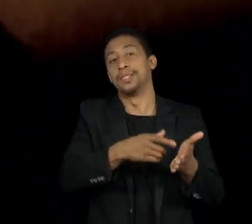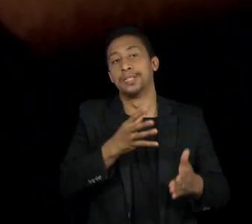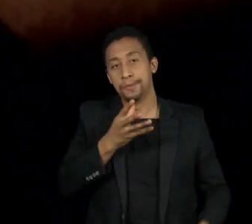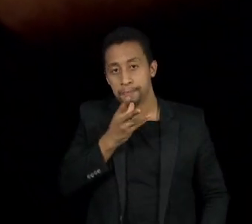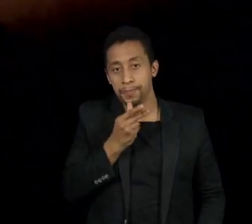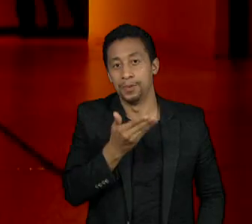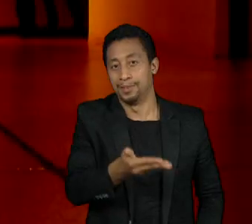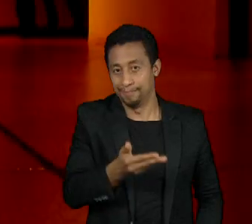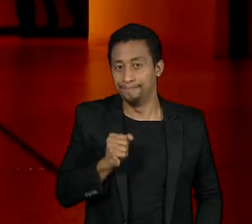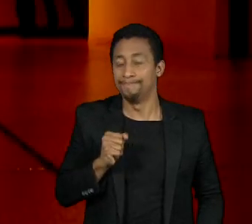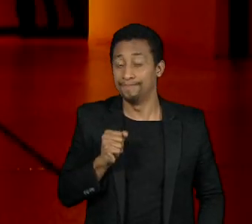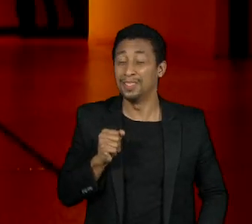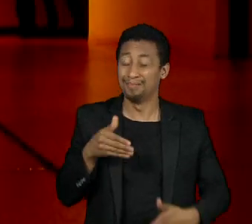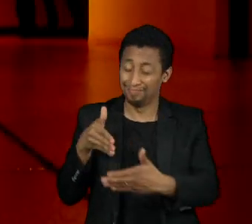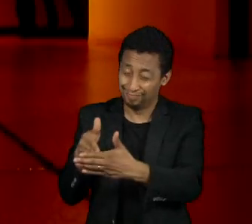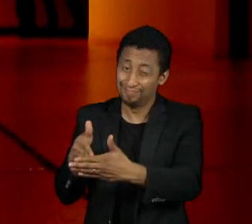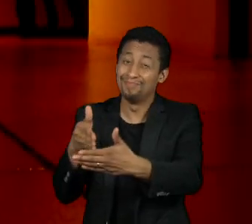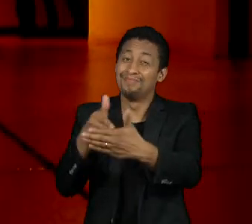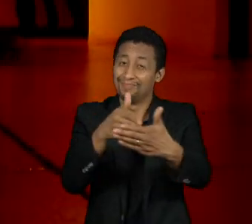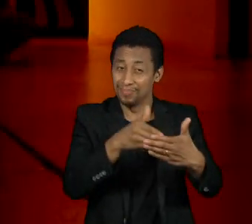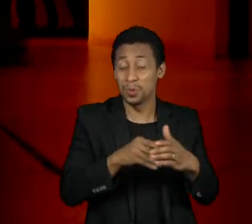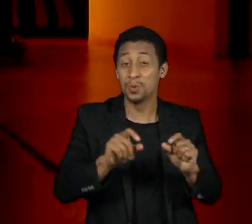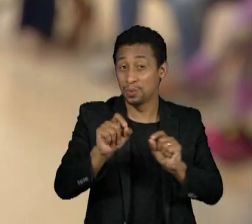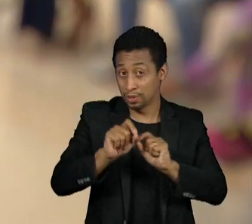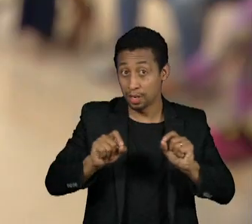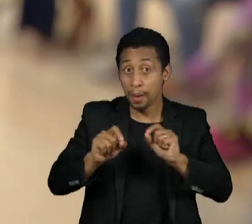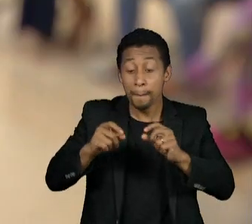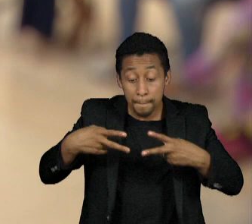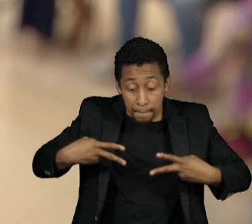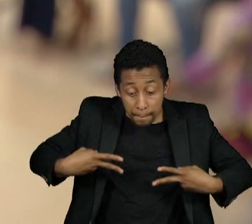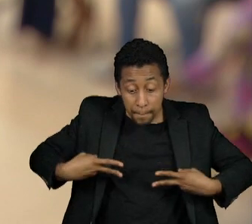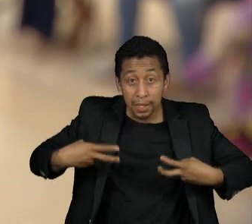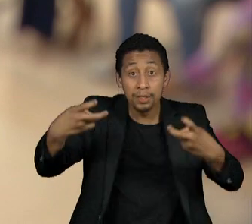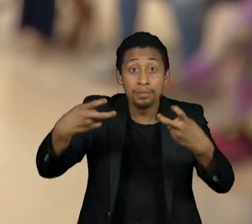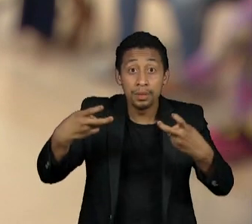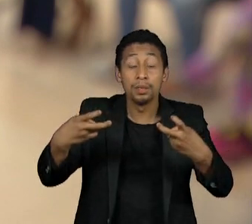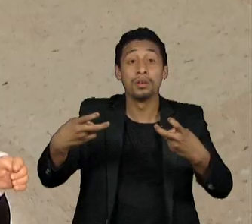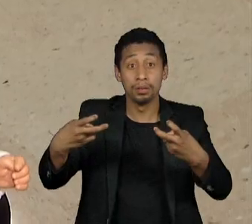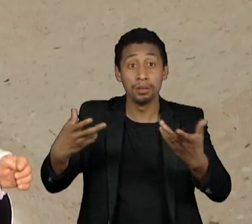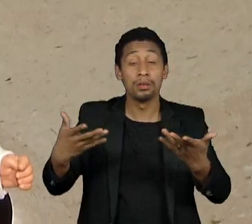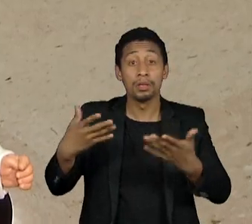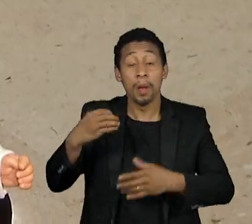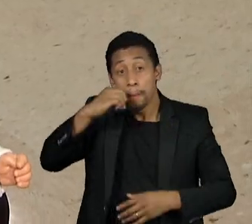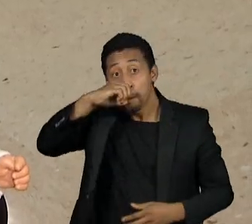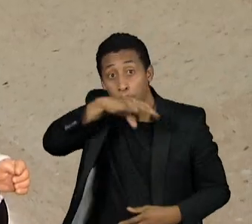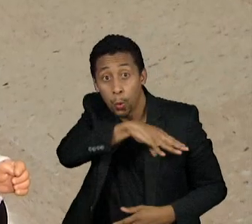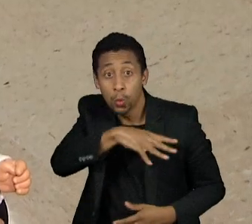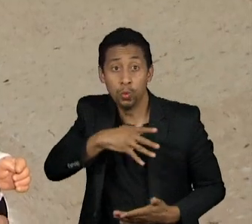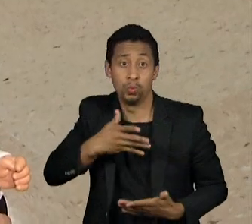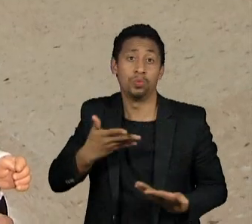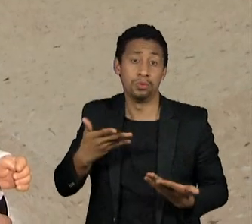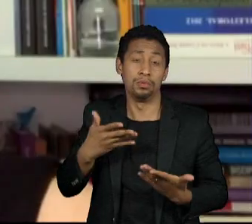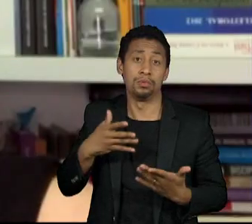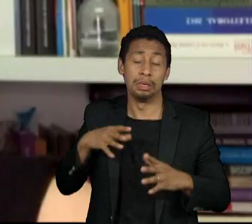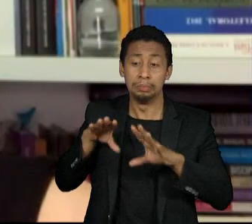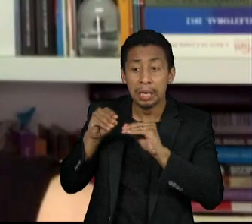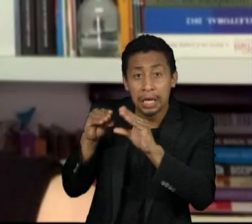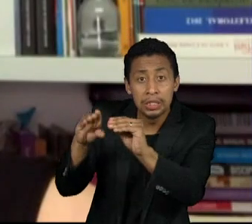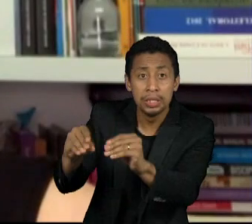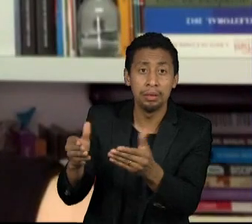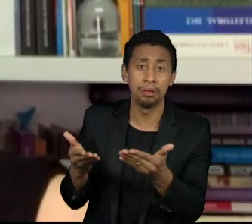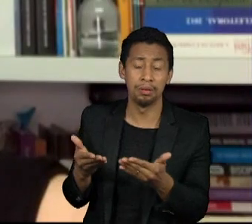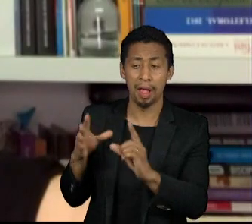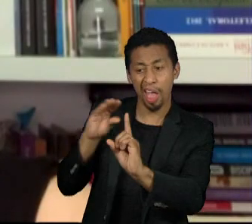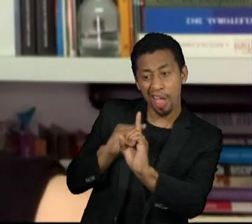a principal dificuldade é que ela se perceba em um relacionamento abusivo, que haja informação para que essas meninas elas